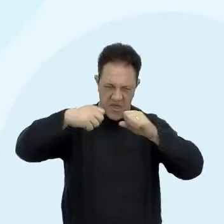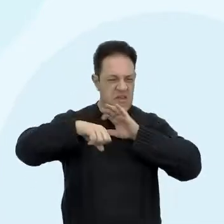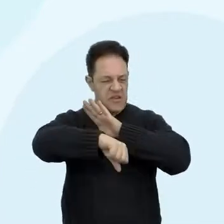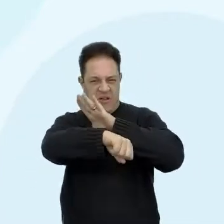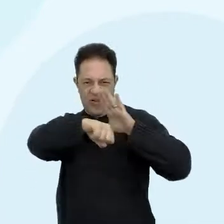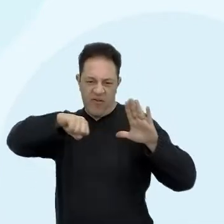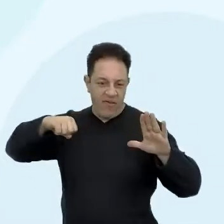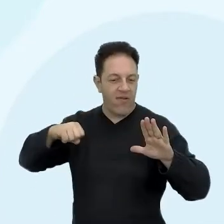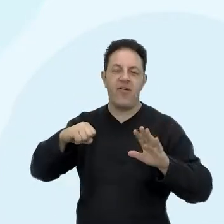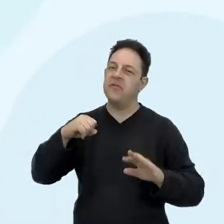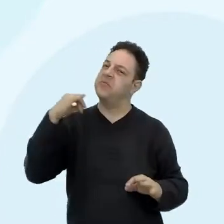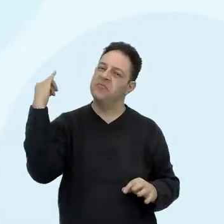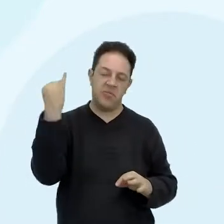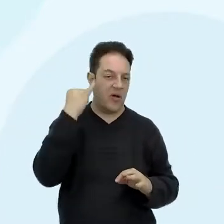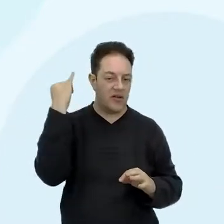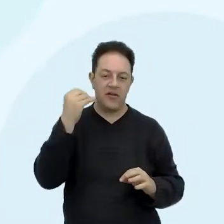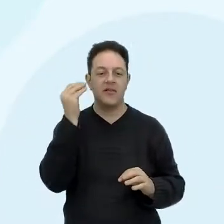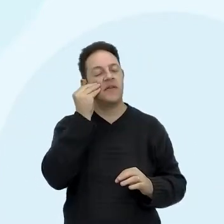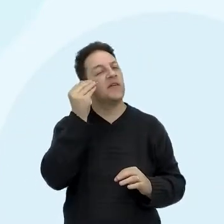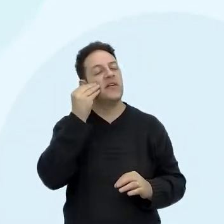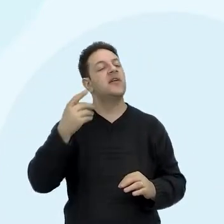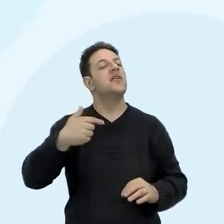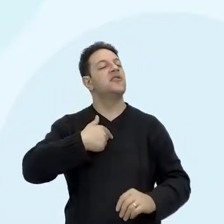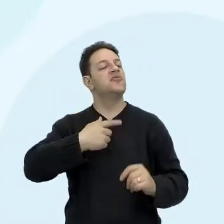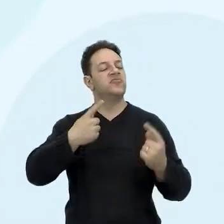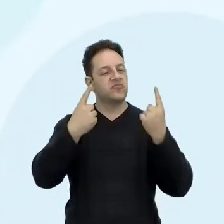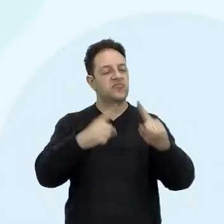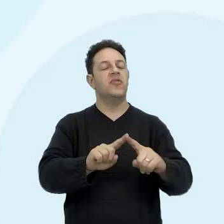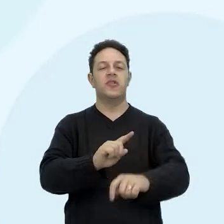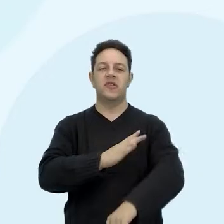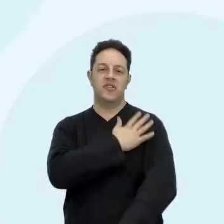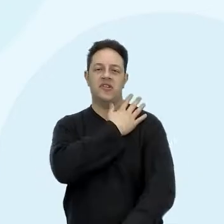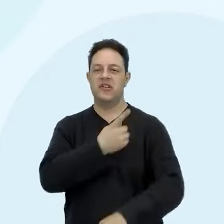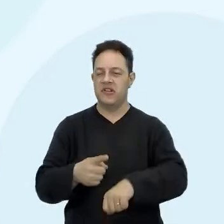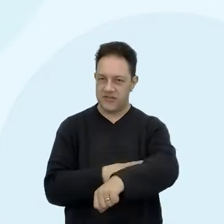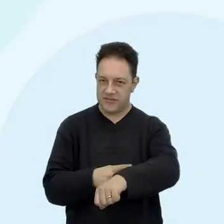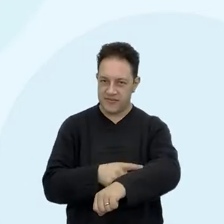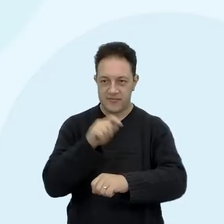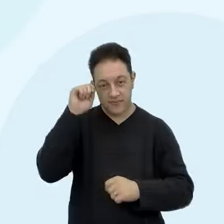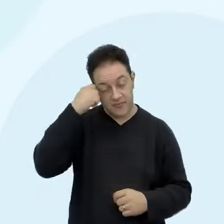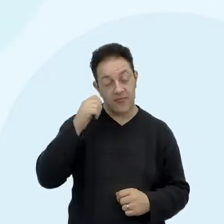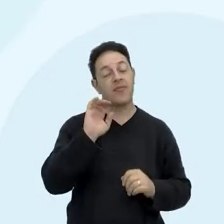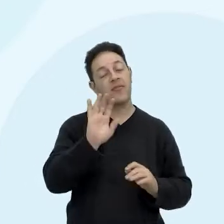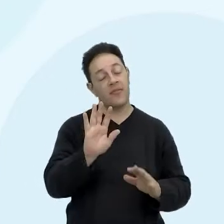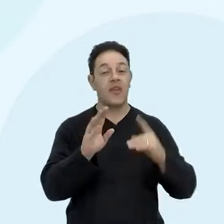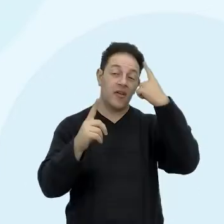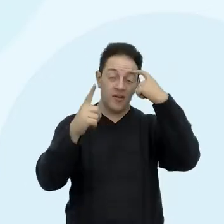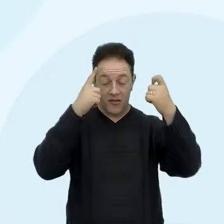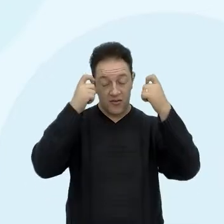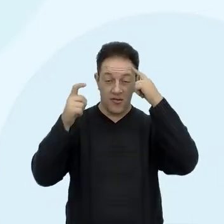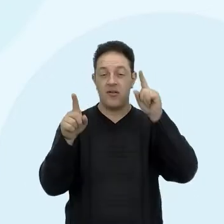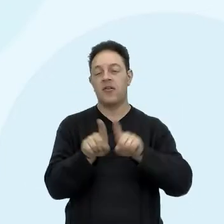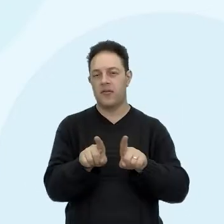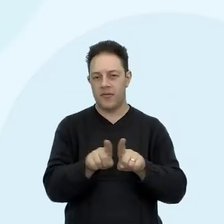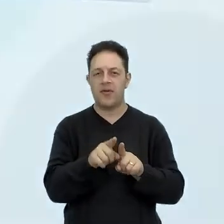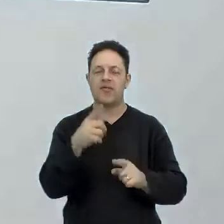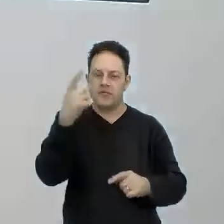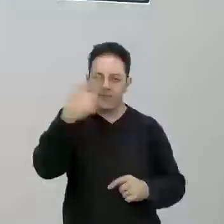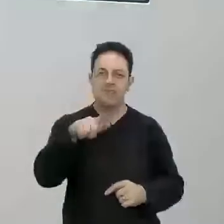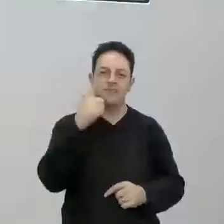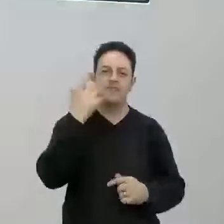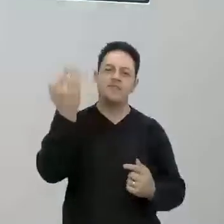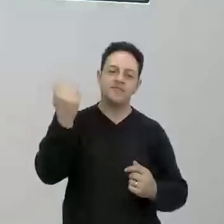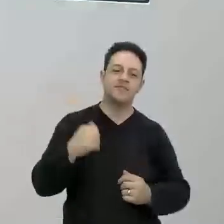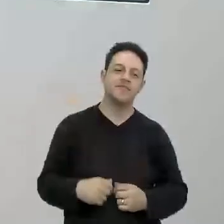é imprescindível para a perpetuação do racismo, mas também as ideias elas são importantes. Pode voltar aqui, por favor,